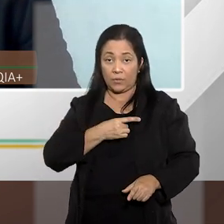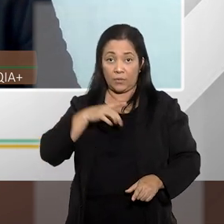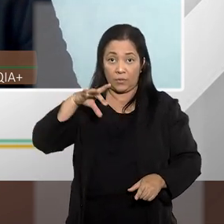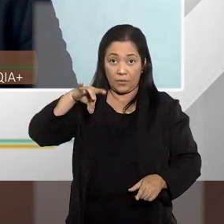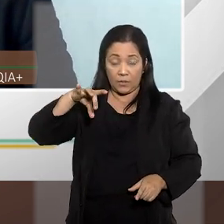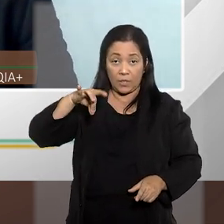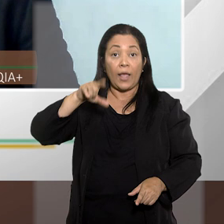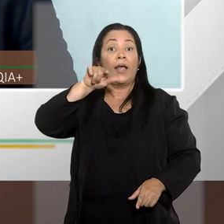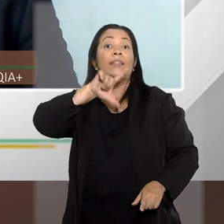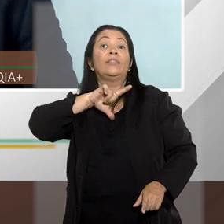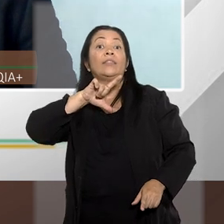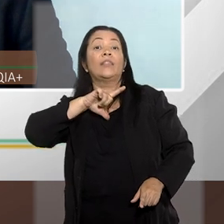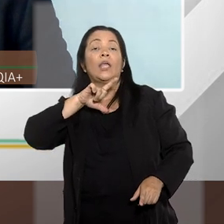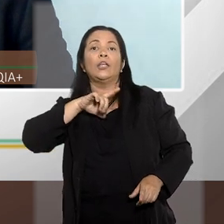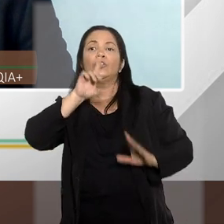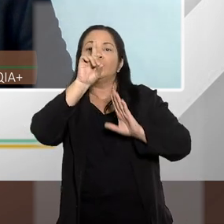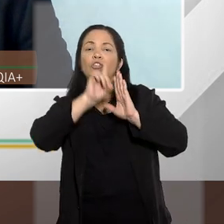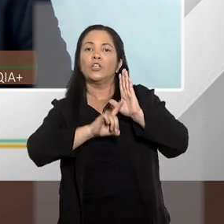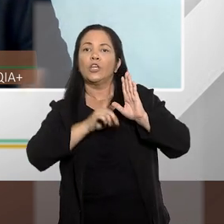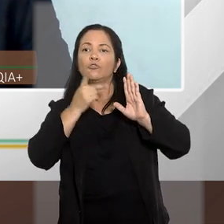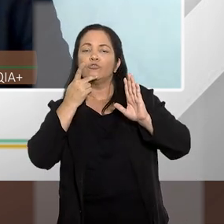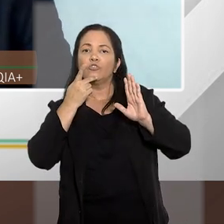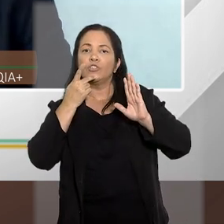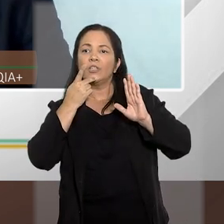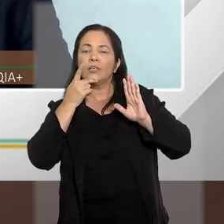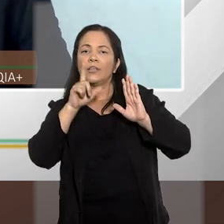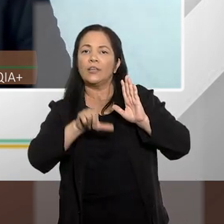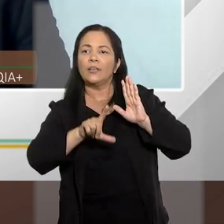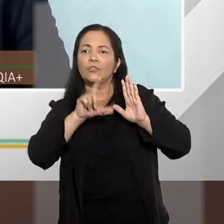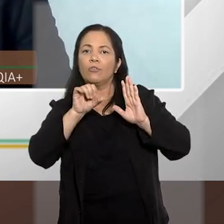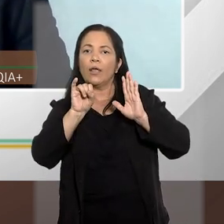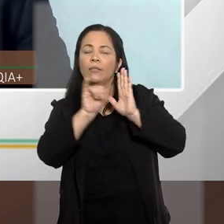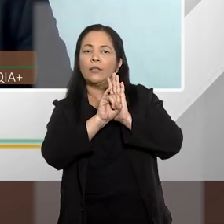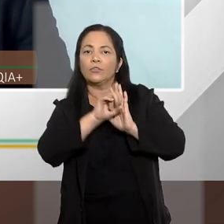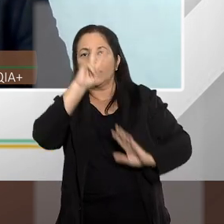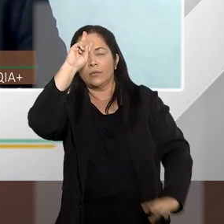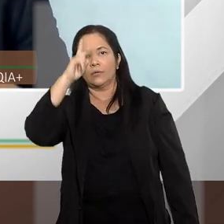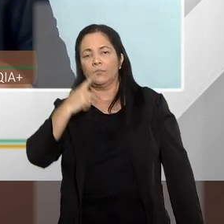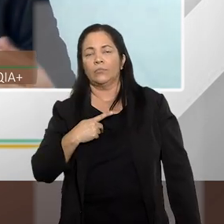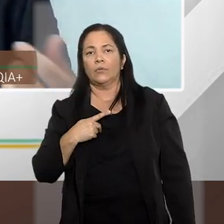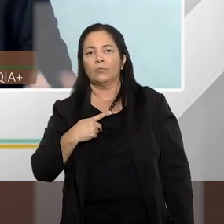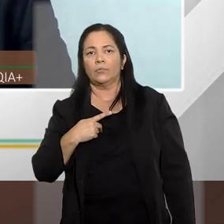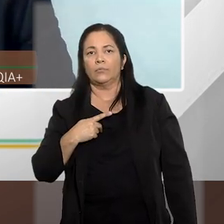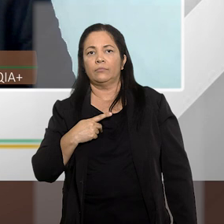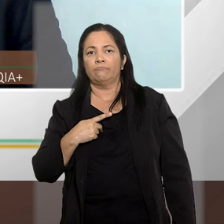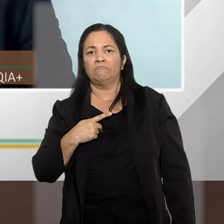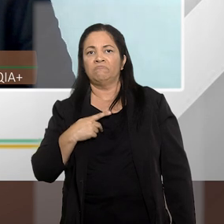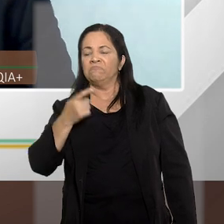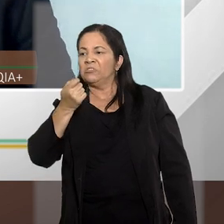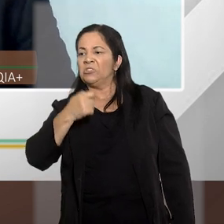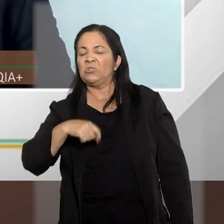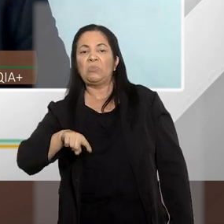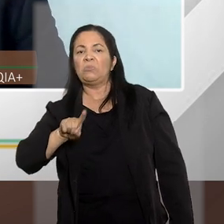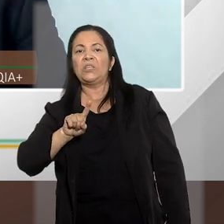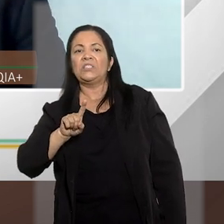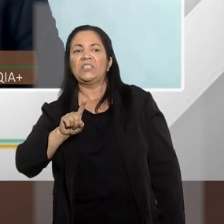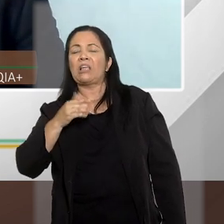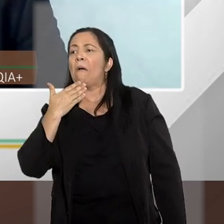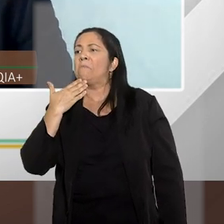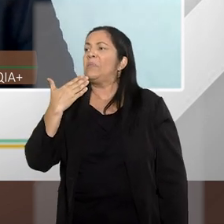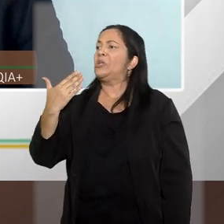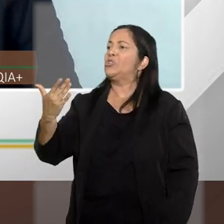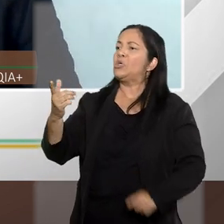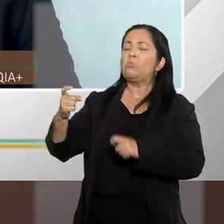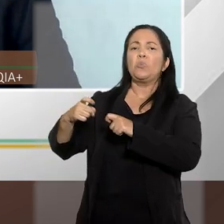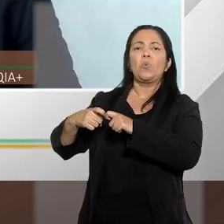são, sem necessidade de uma autorização do Estado, ou sem a necessidade de uma autorização do poder médico, ou sem